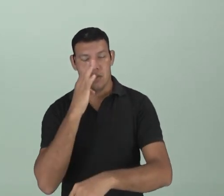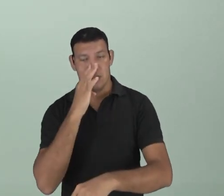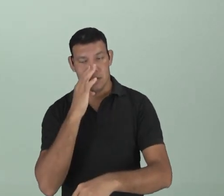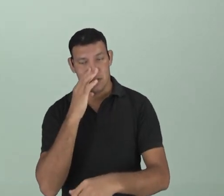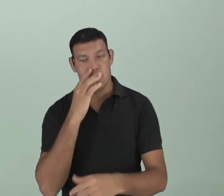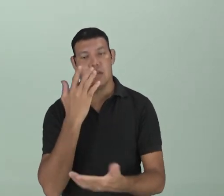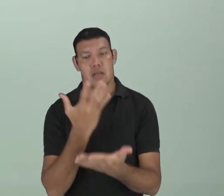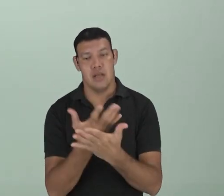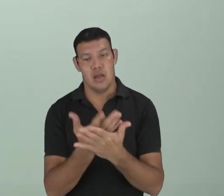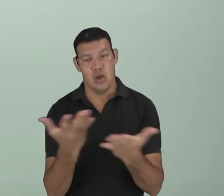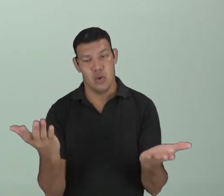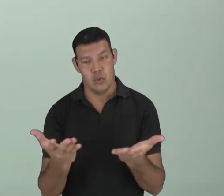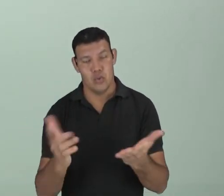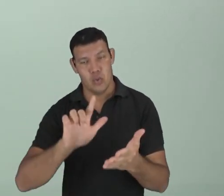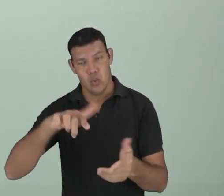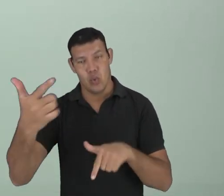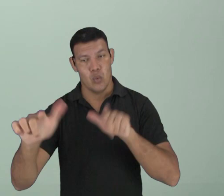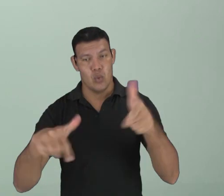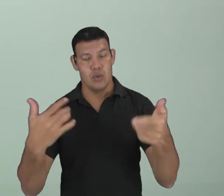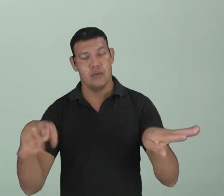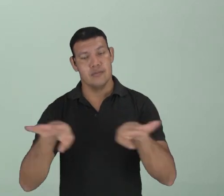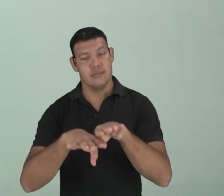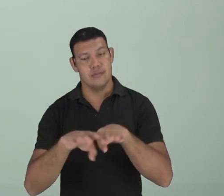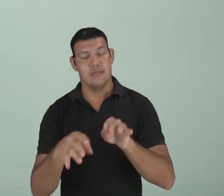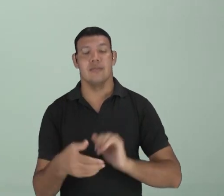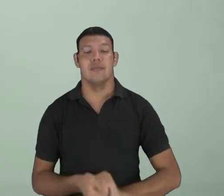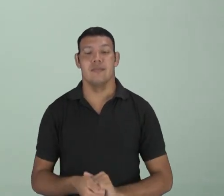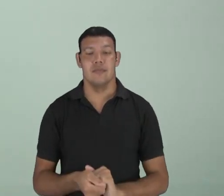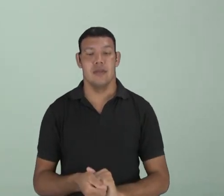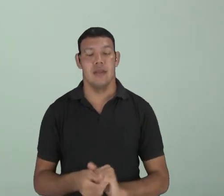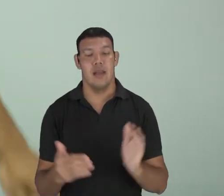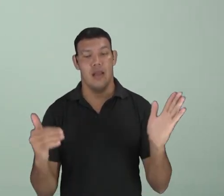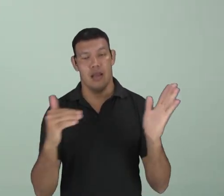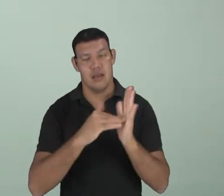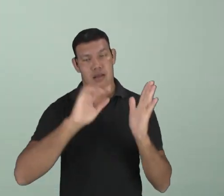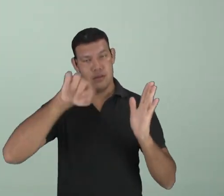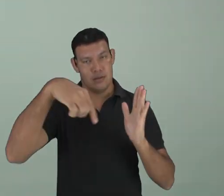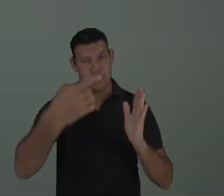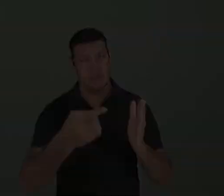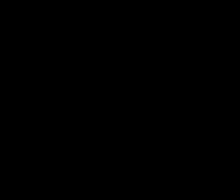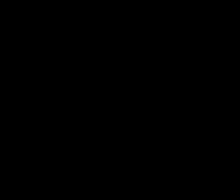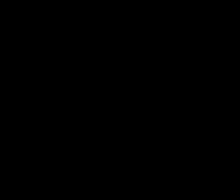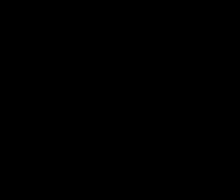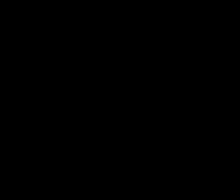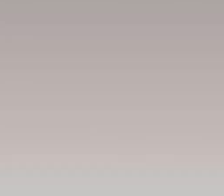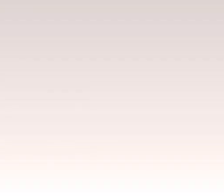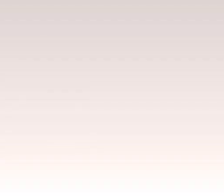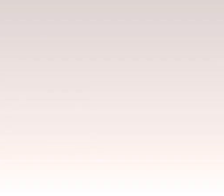aulas quantas vezes vocês quiserem. E a gente vai ficando por aqui. Tchau, tchau e até uma próxima.